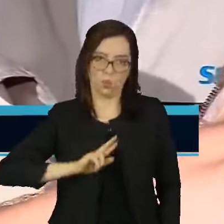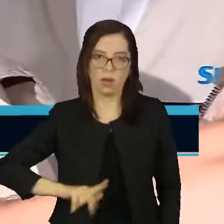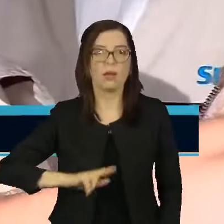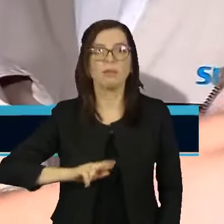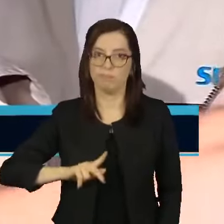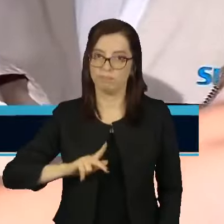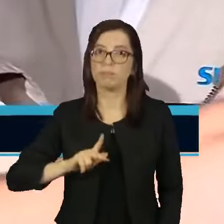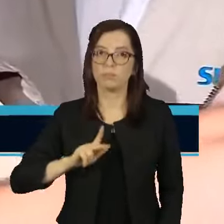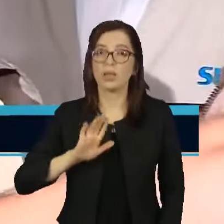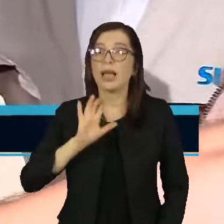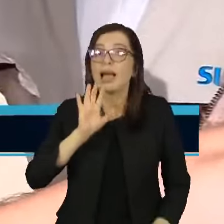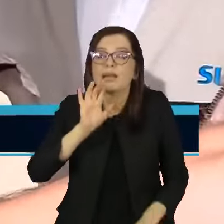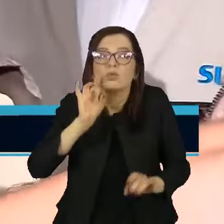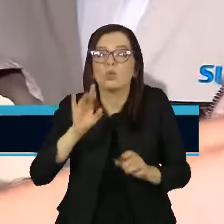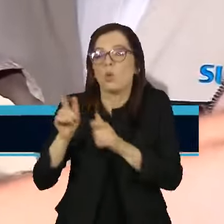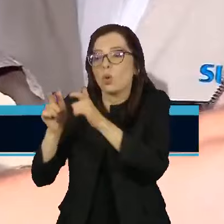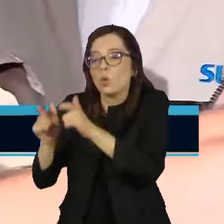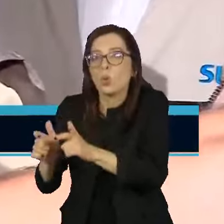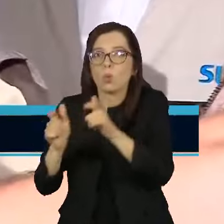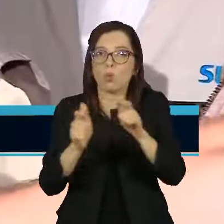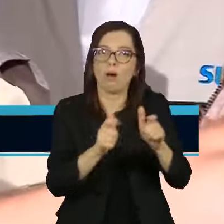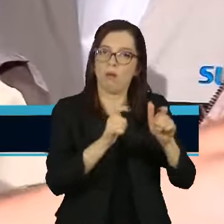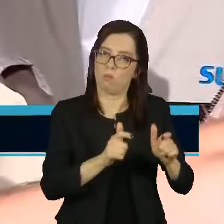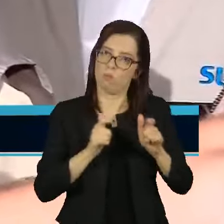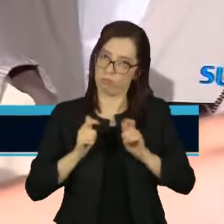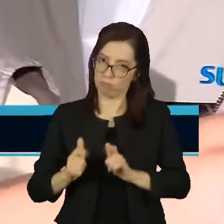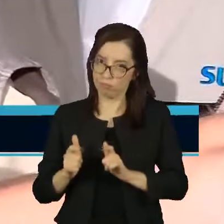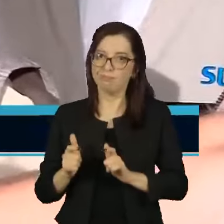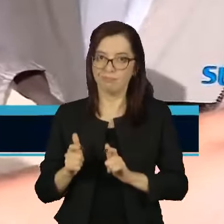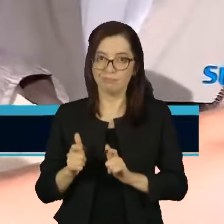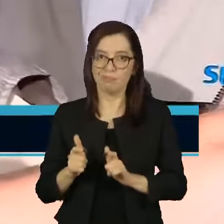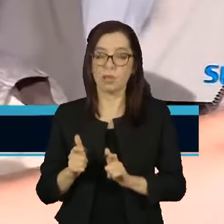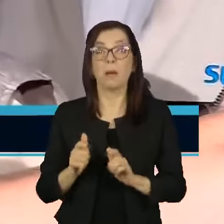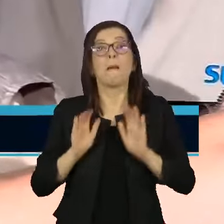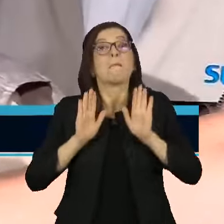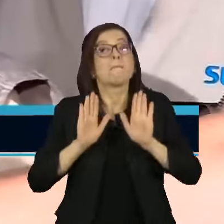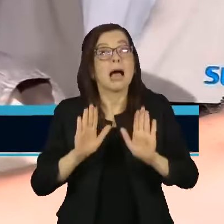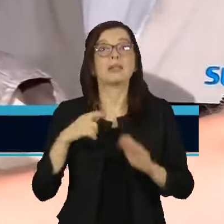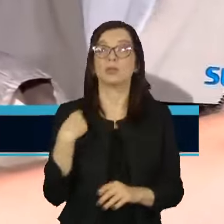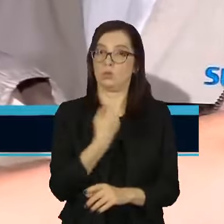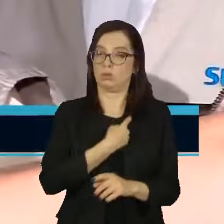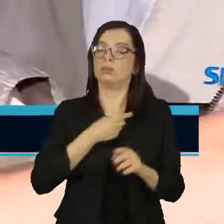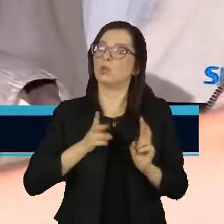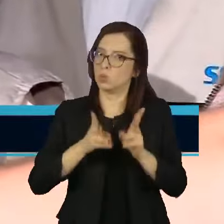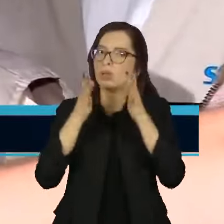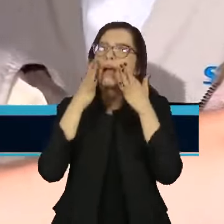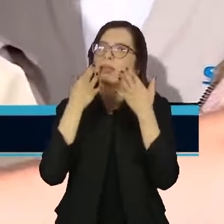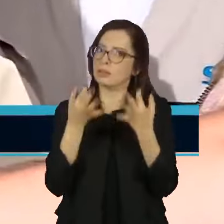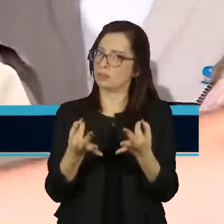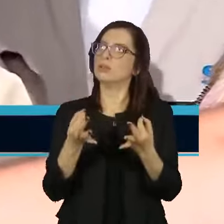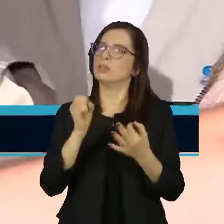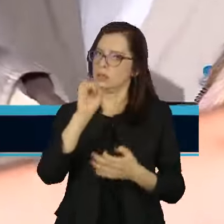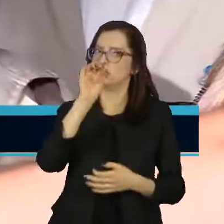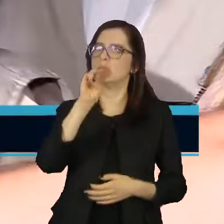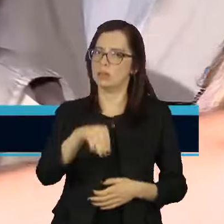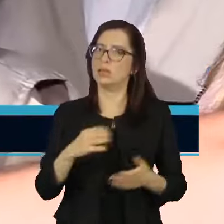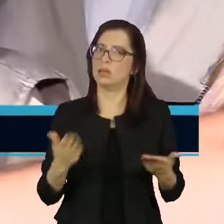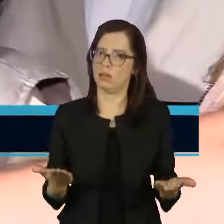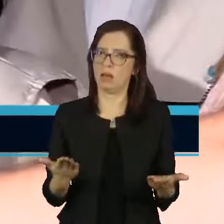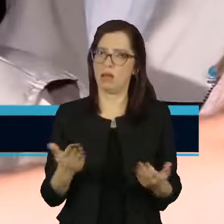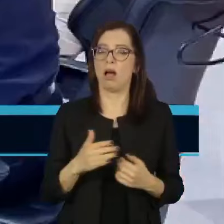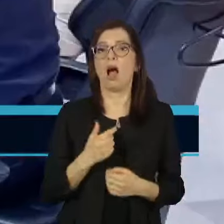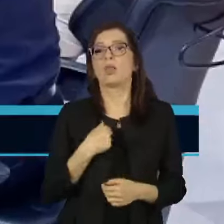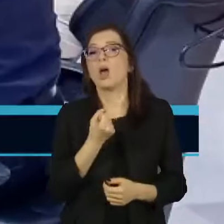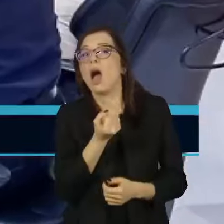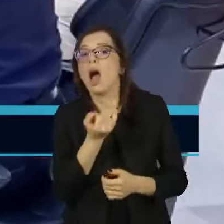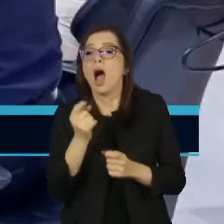uma epidemia em nível nacional, mas nós falamos sim de surtos epidêmicos ou epidemias em